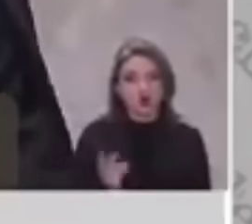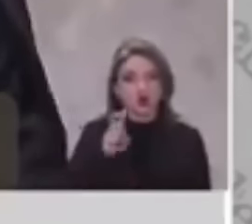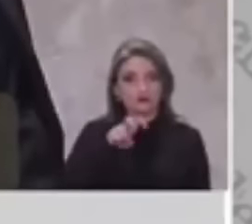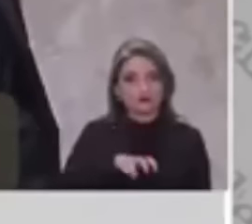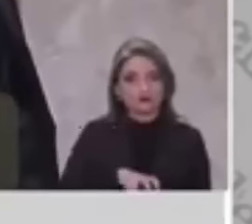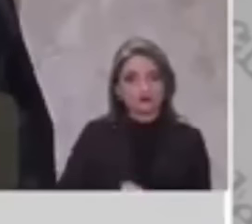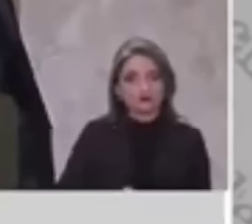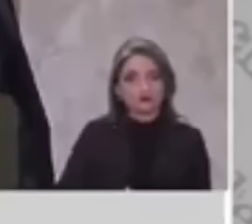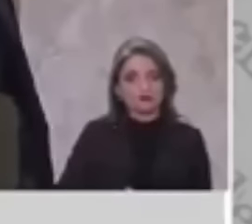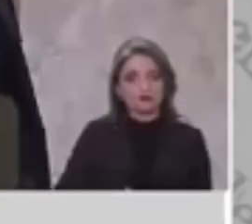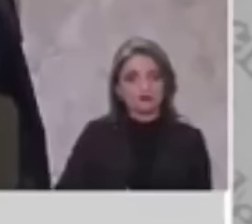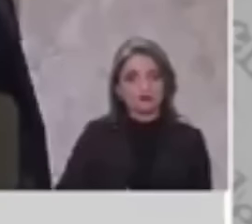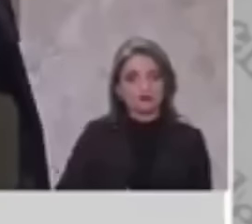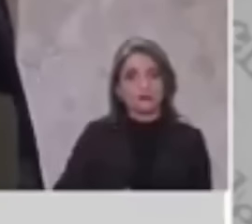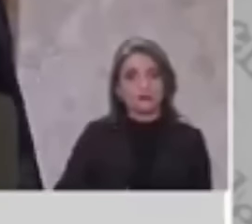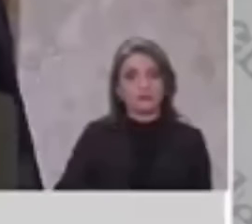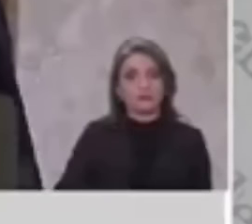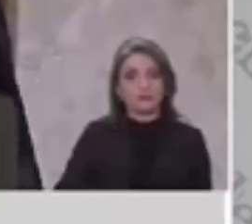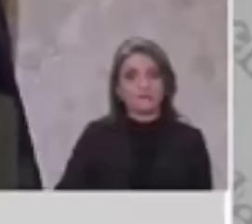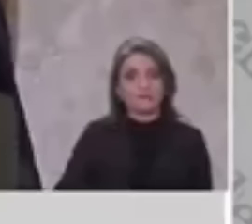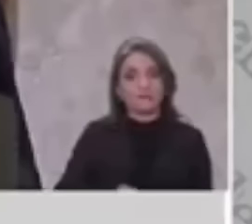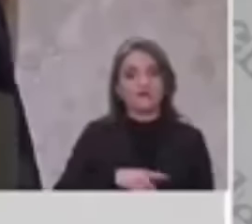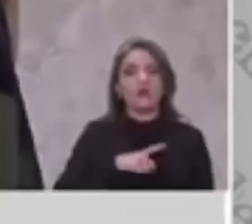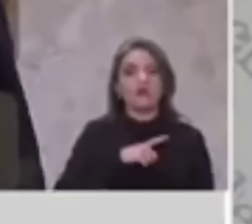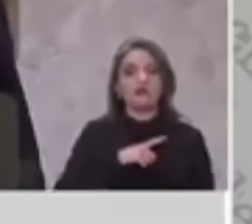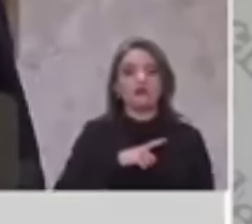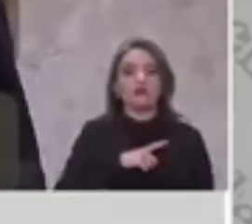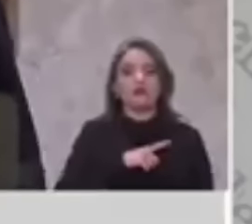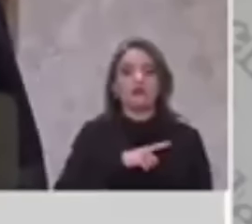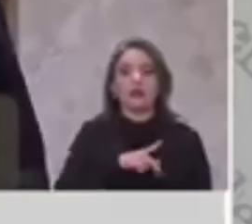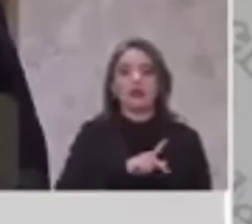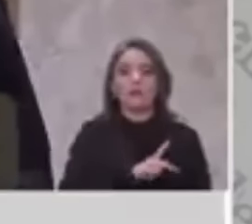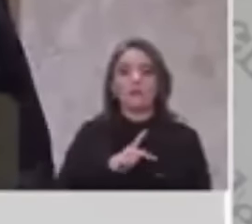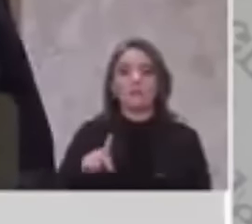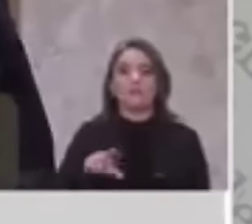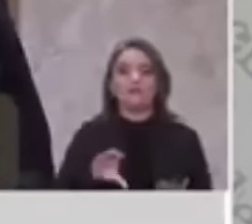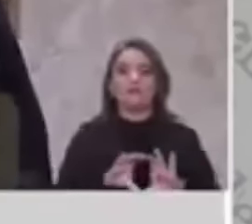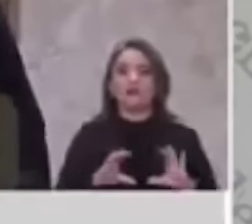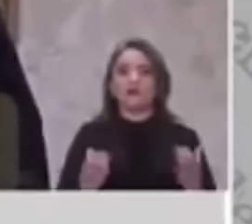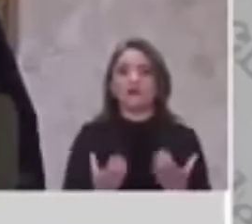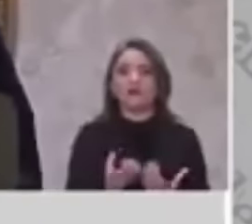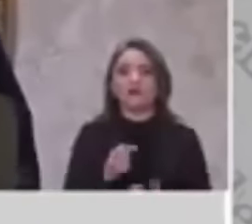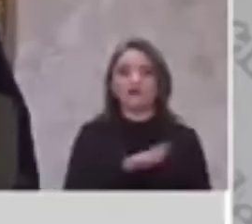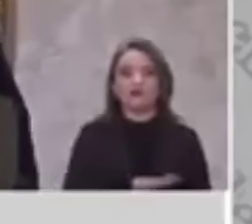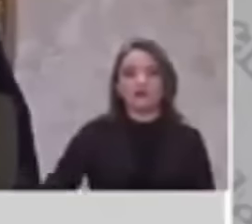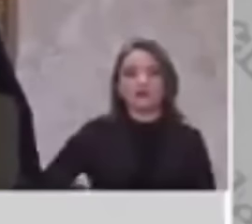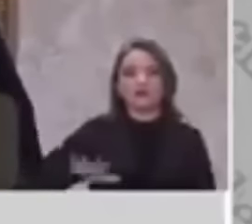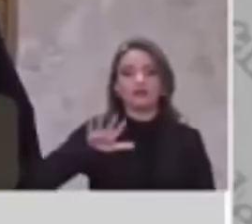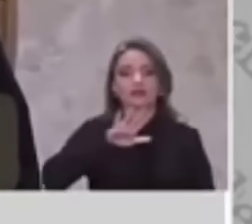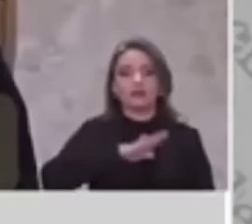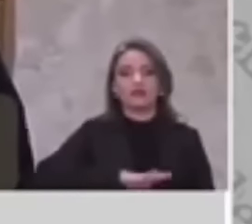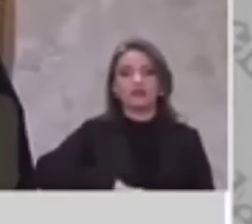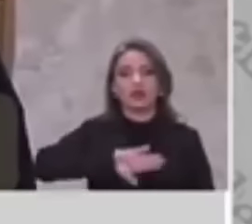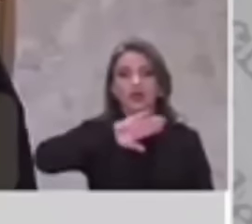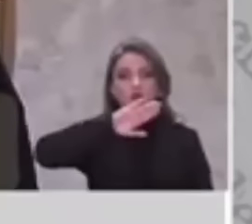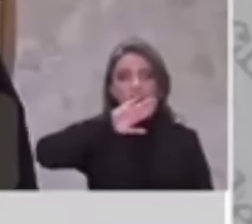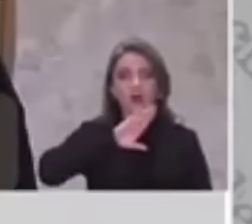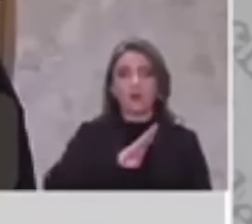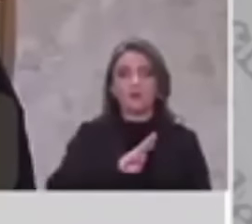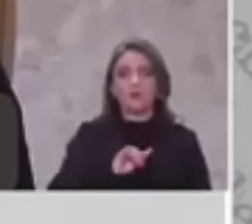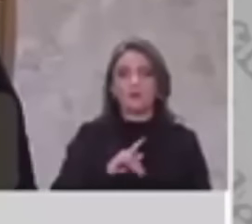recebi uma ligação do presidente da conferência nacional dos bispos do Brasil Dom